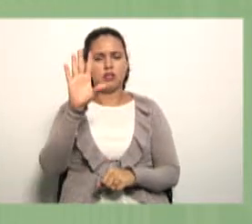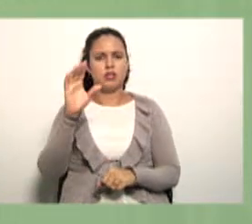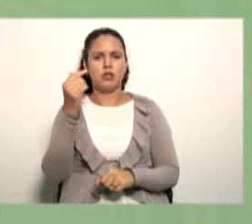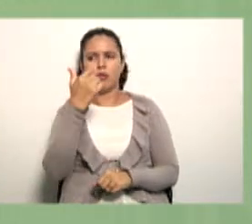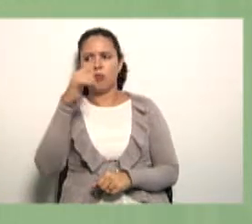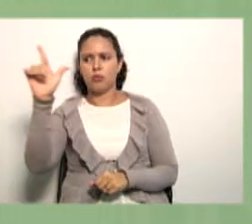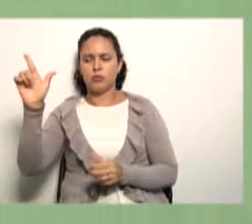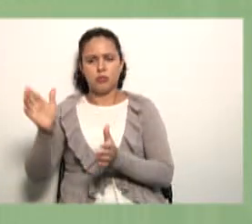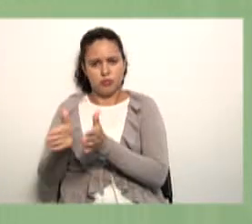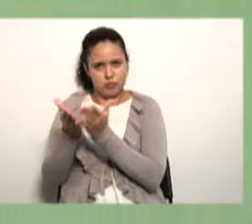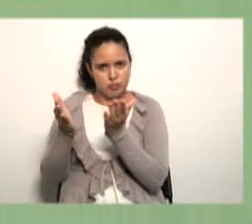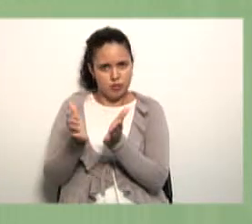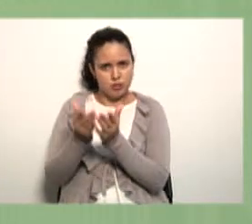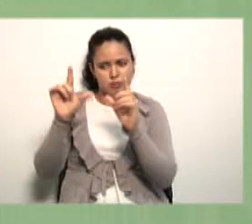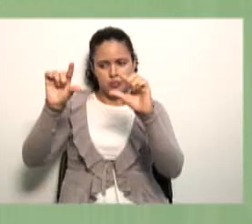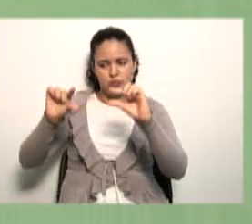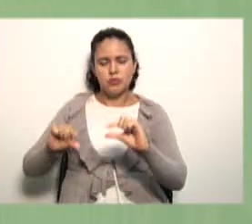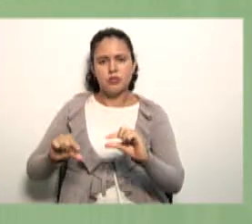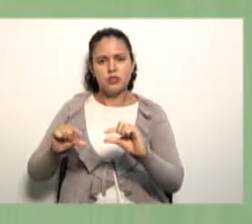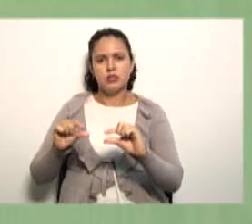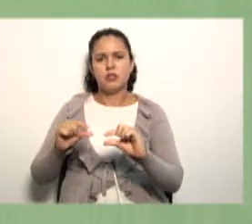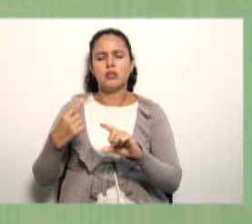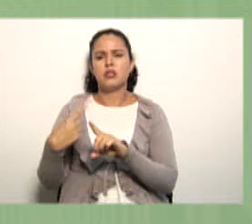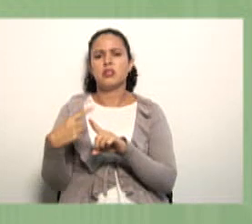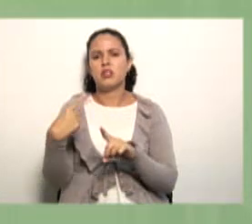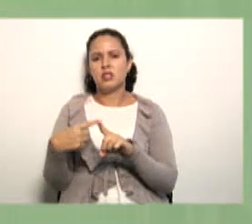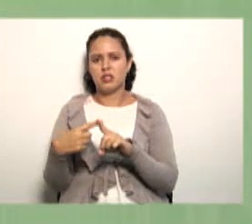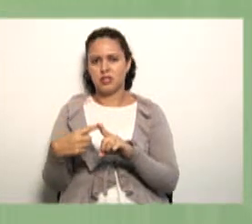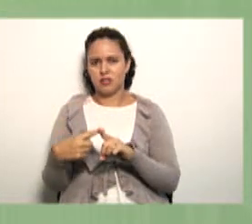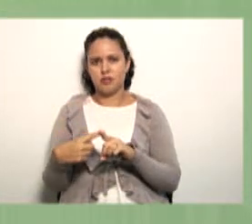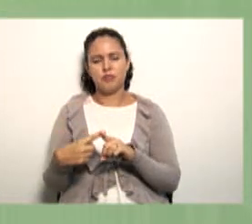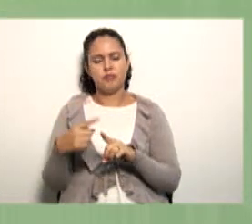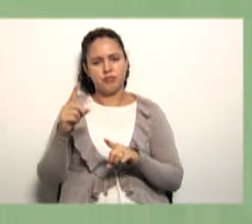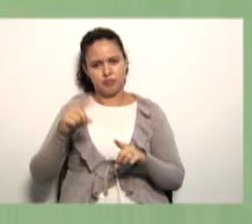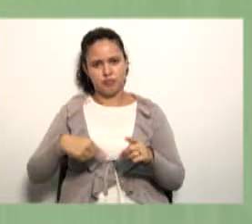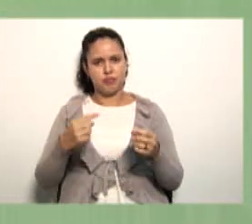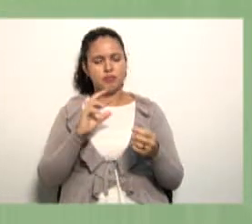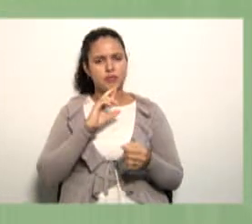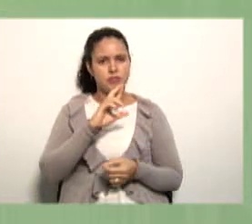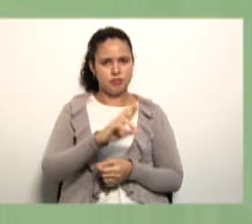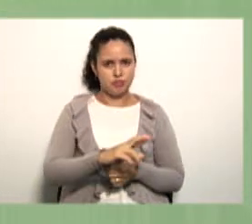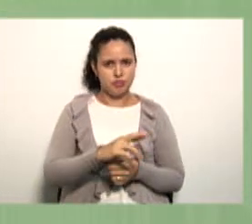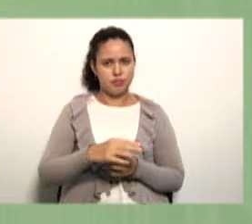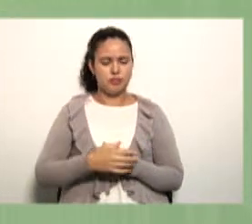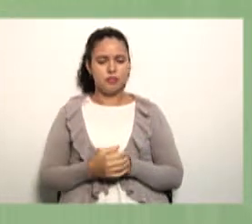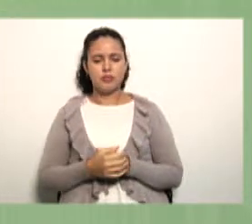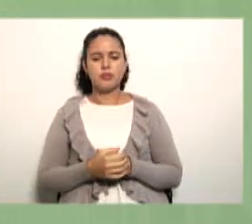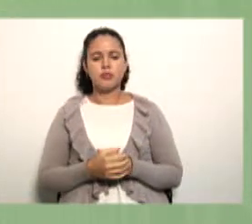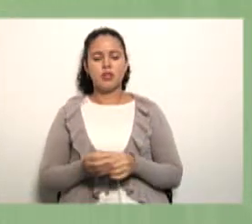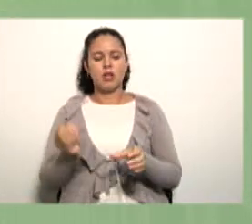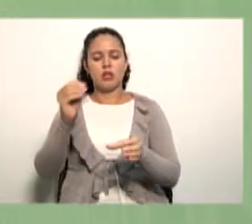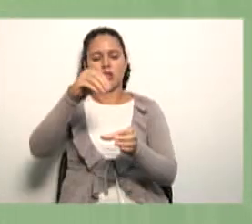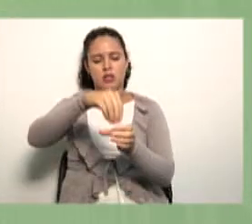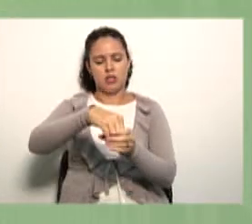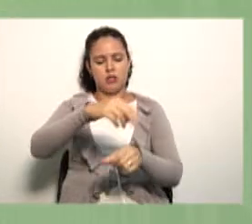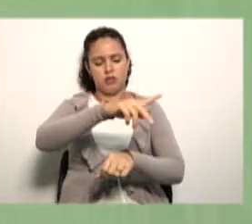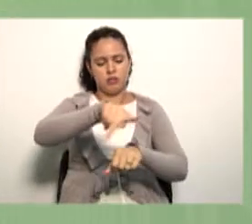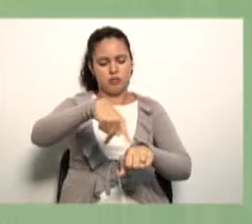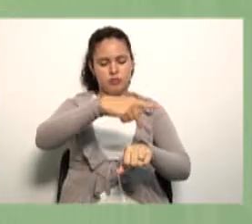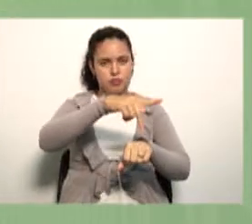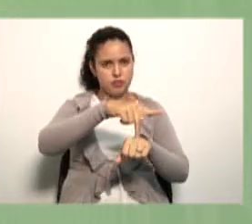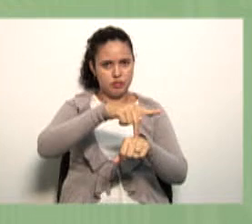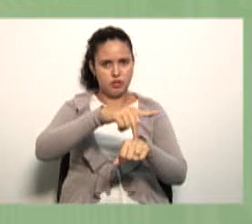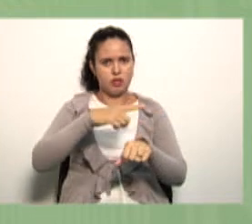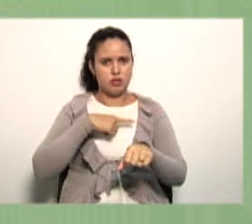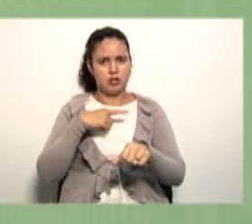as pessoas vivem. Se vivem bem, são de alto ou médio padrão. Se vivem mal, são de baixo